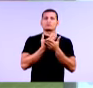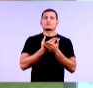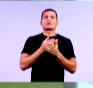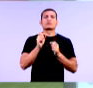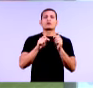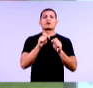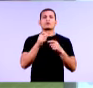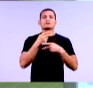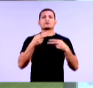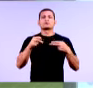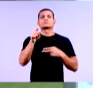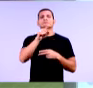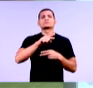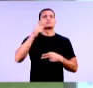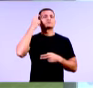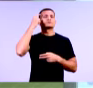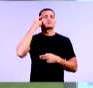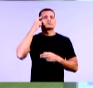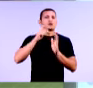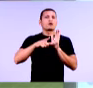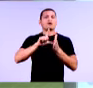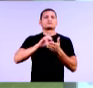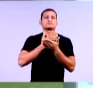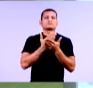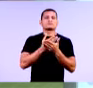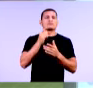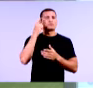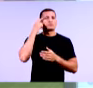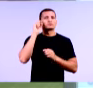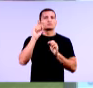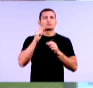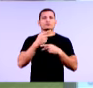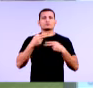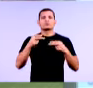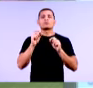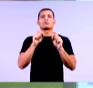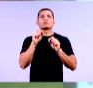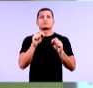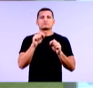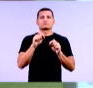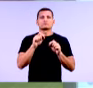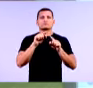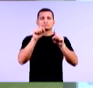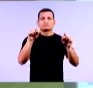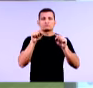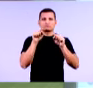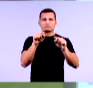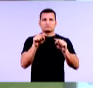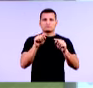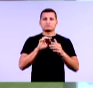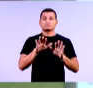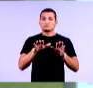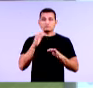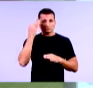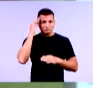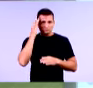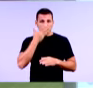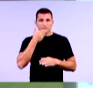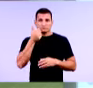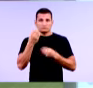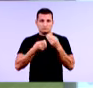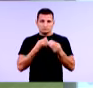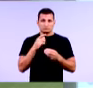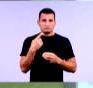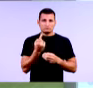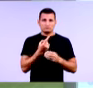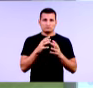objeto para vocês? Né? O que você consideraria um objeto? Né? E a gente entendendo melhor como é que o nosso cérebro pensa, como é que o